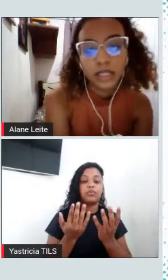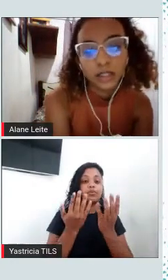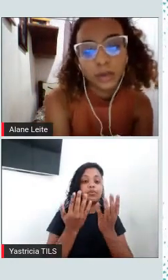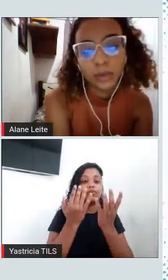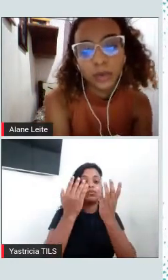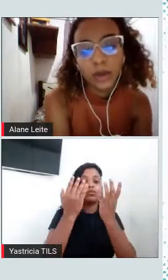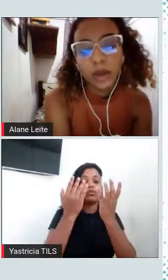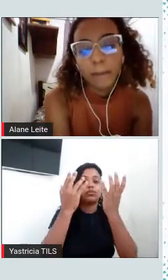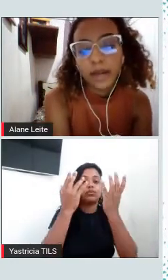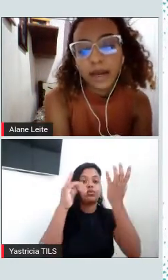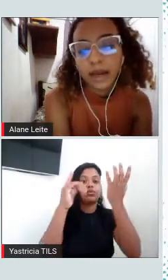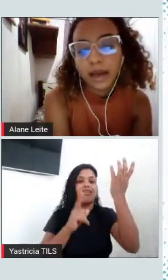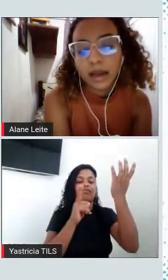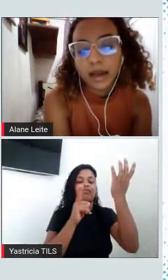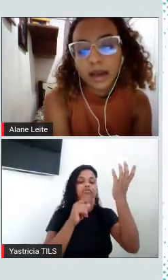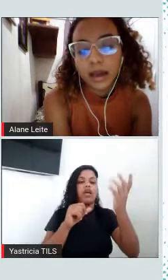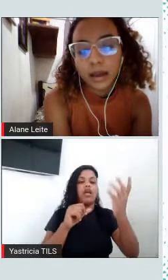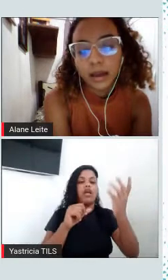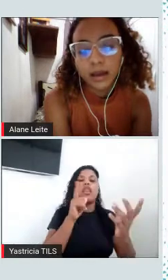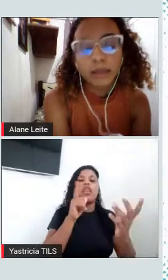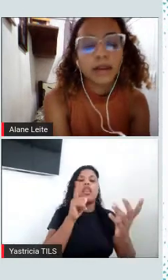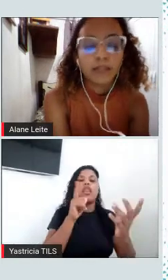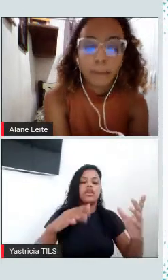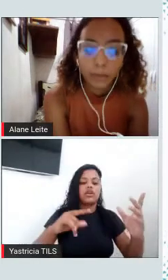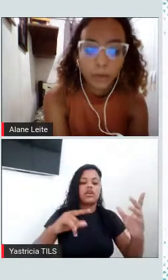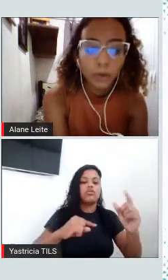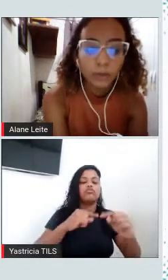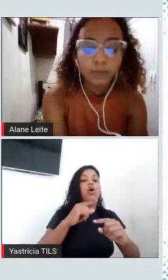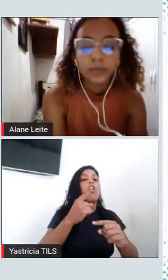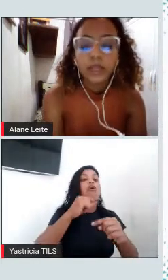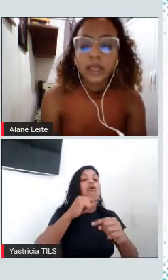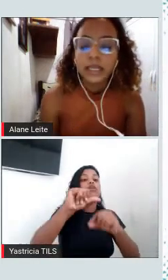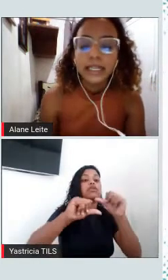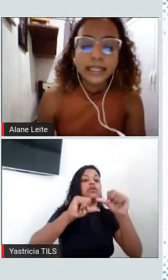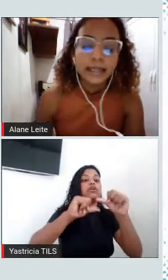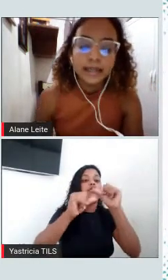estado líquido para vapor,